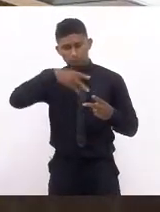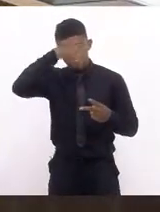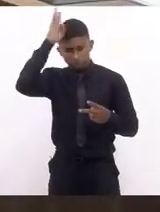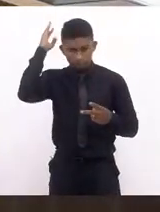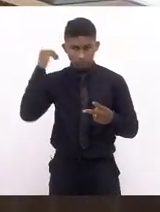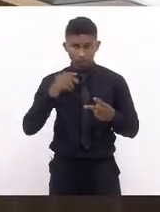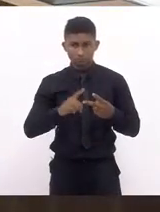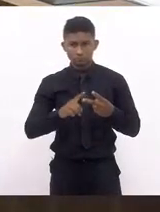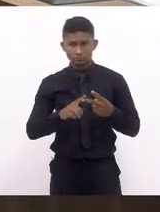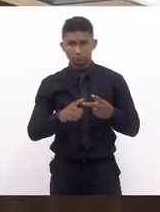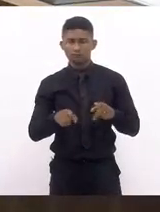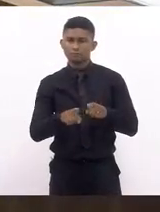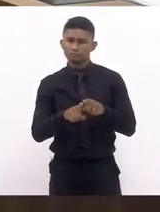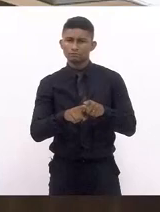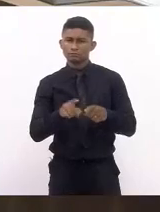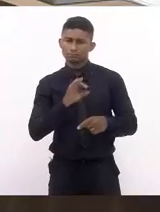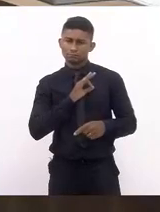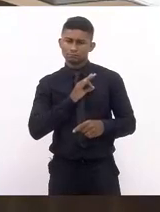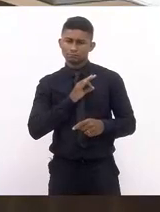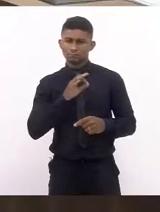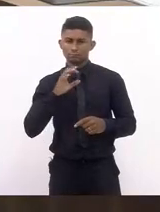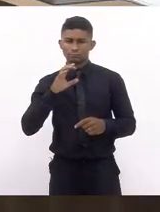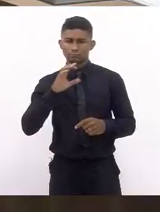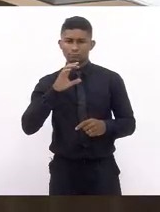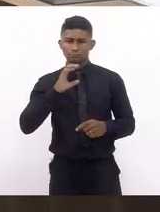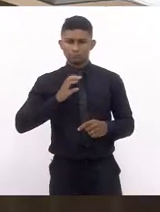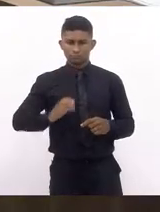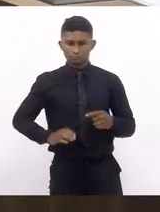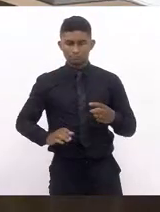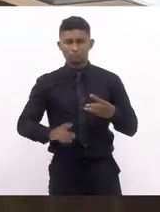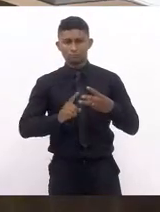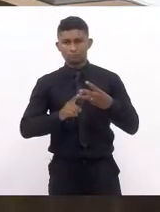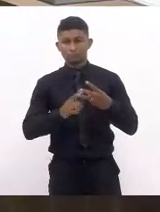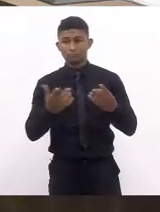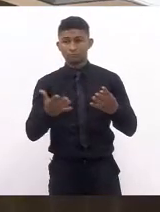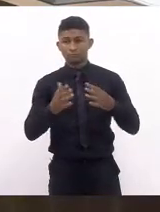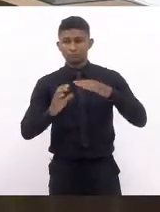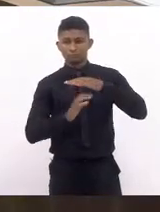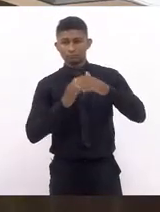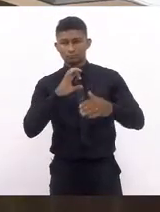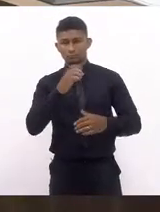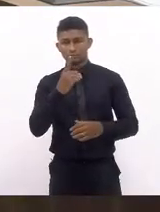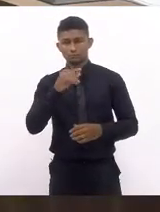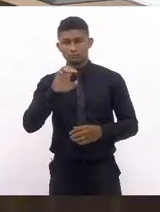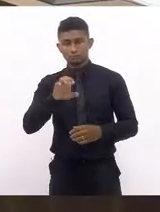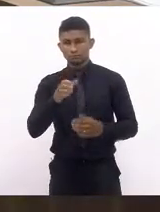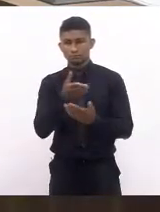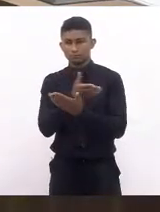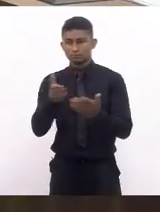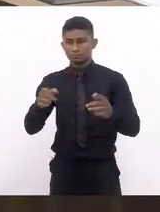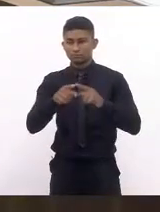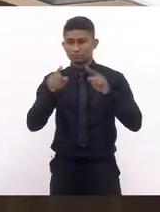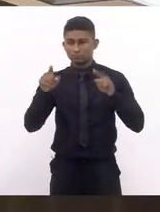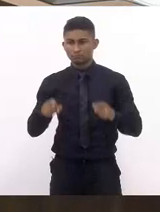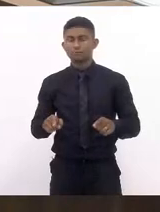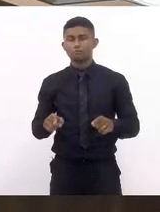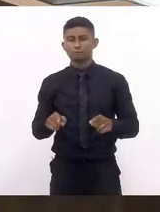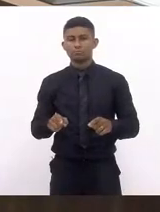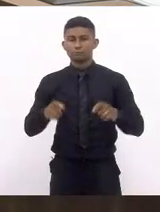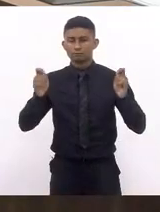bombeiro Vamos ser para a polícia civil e agora a Cedae é merecido que os funcionários sejam